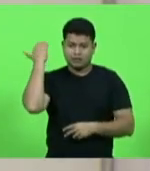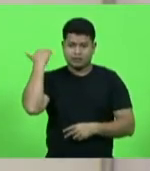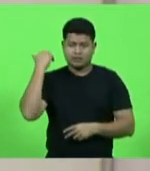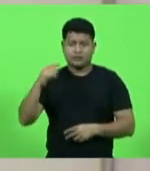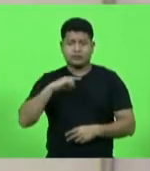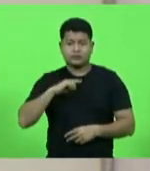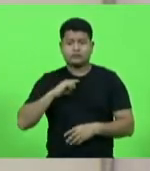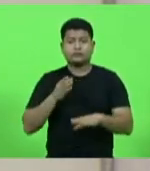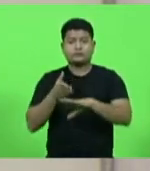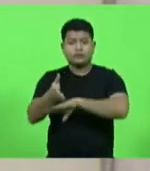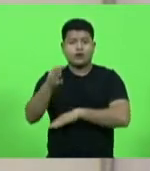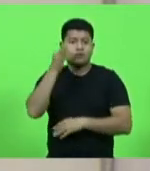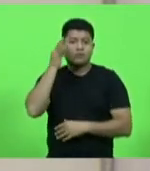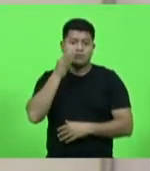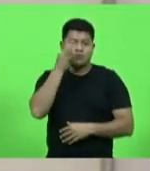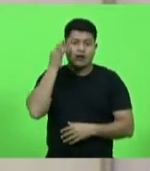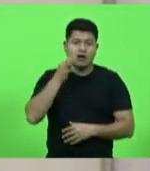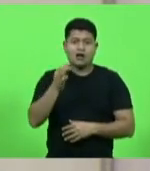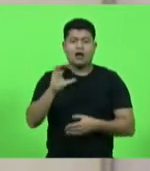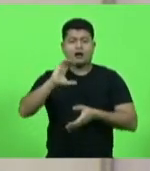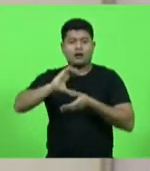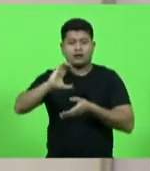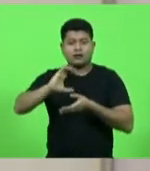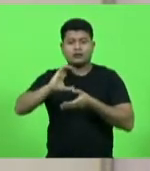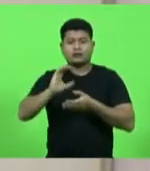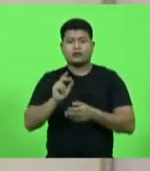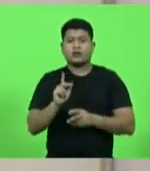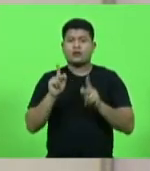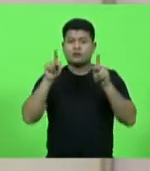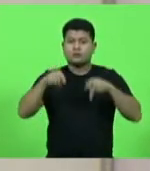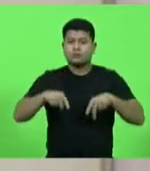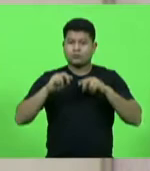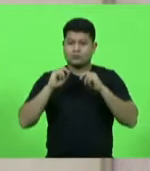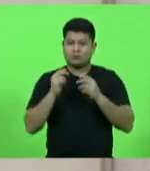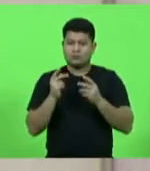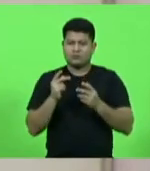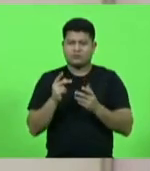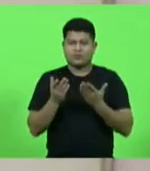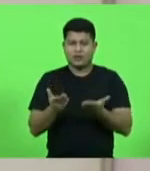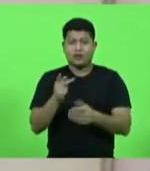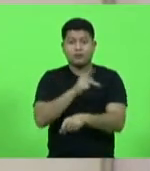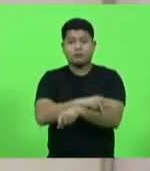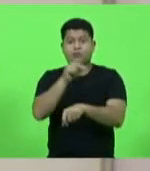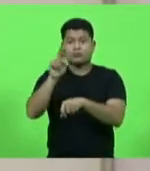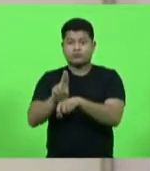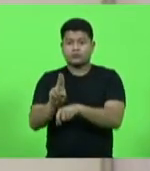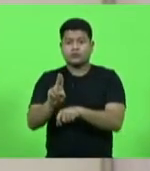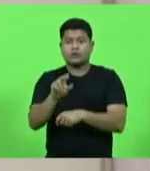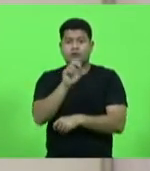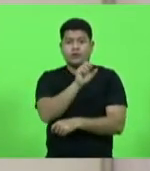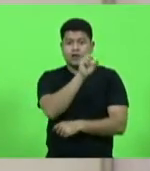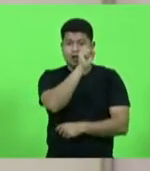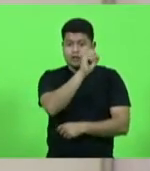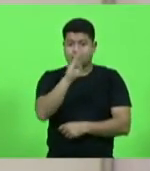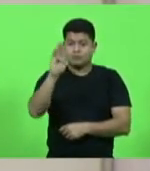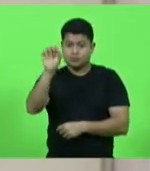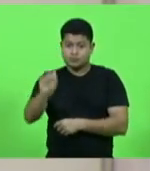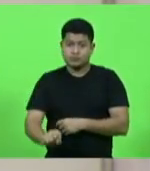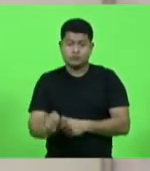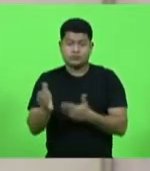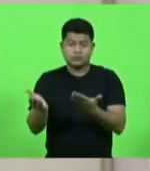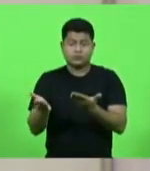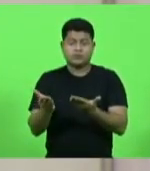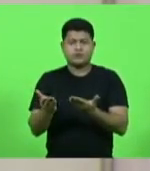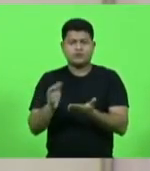Mafra, Canoinhas, Porto União, São Bento do Sul, sempre dando atenção ao corpo clínico, à instituição